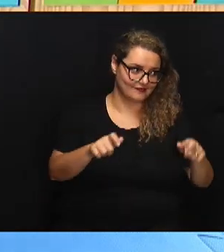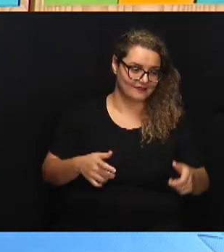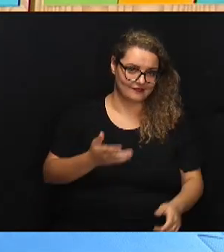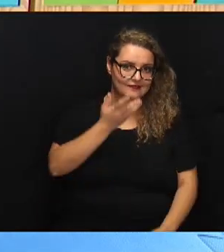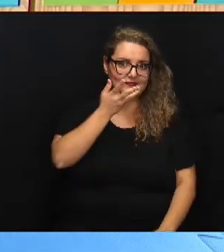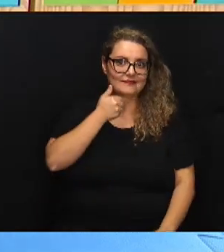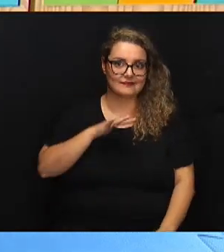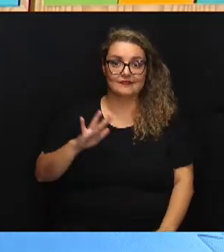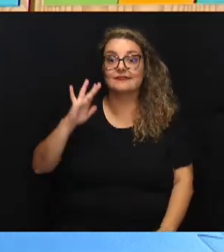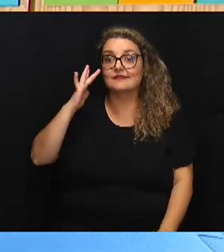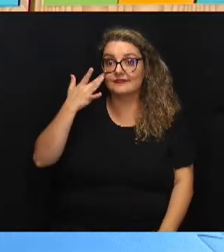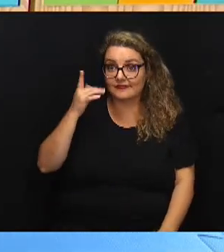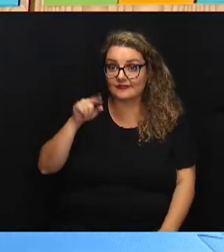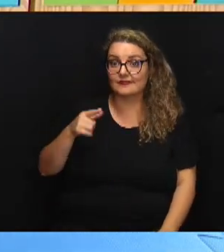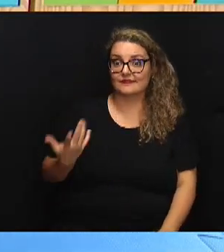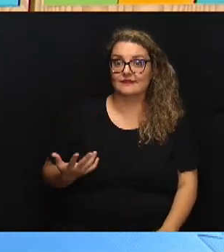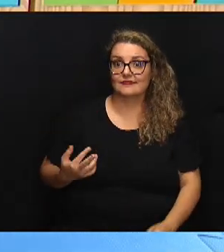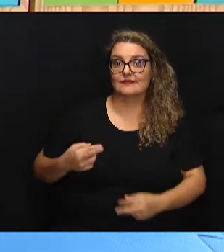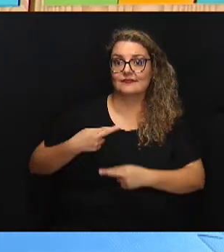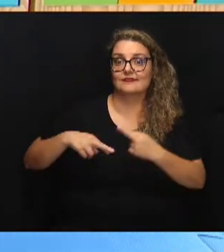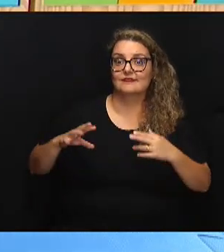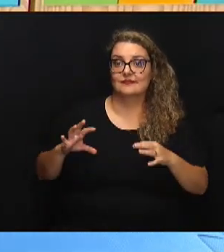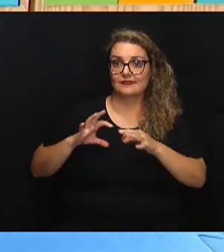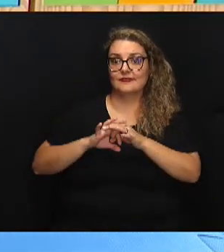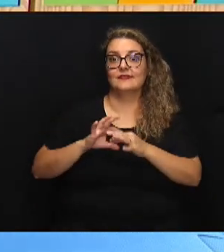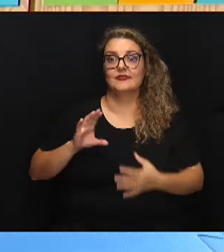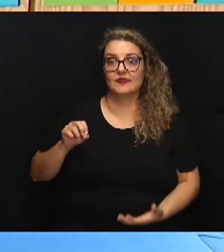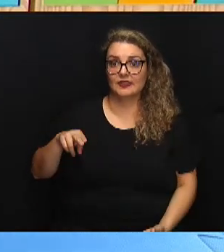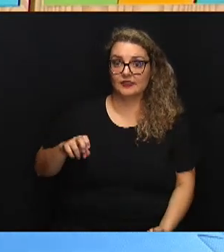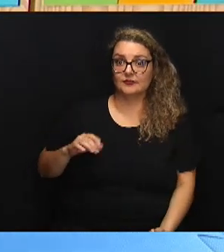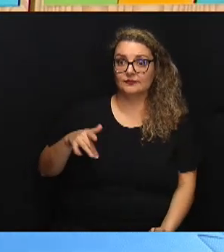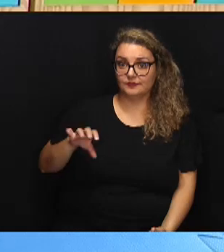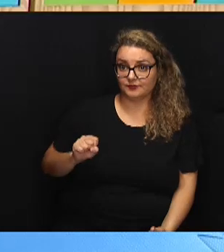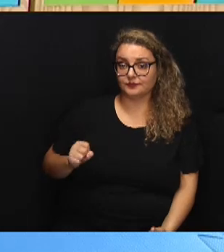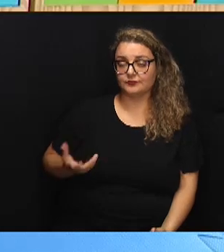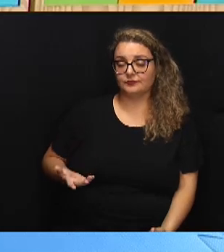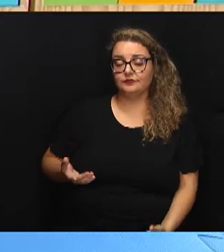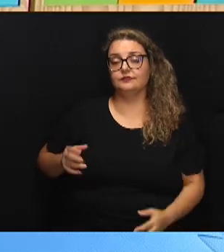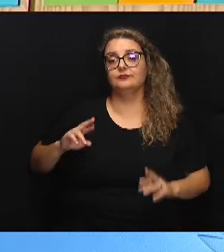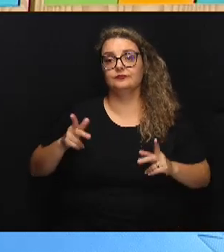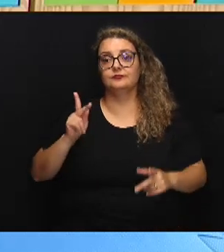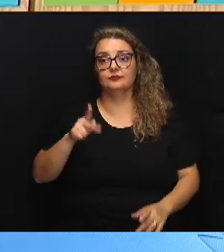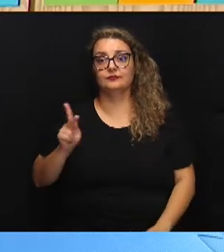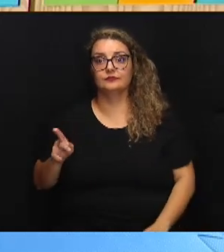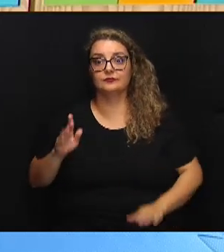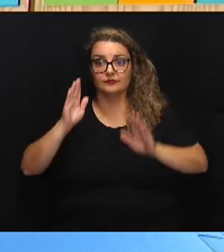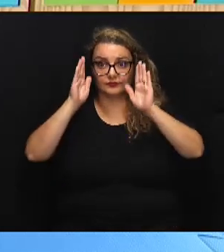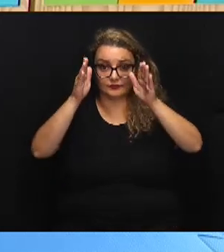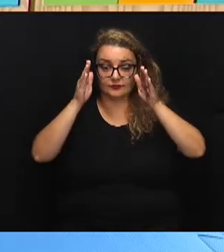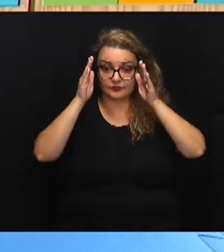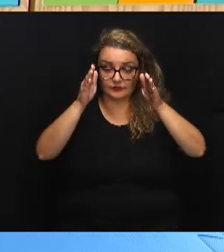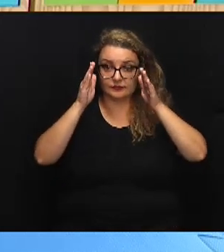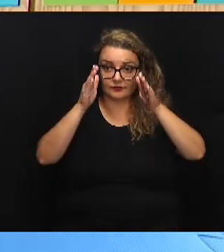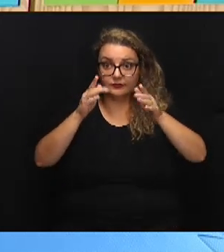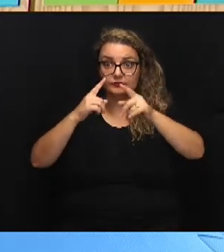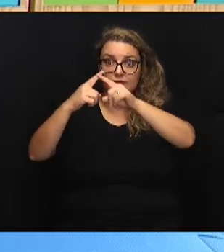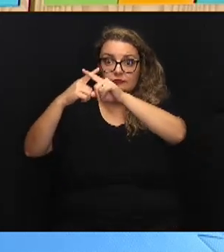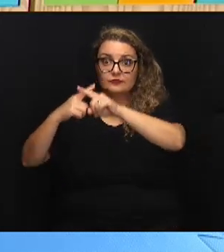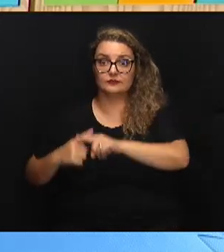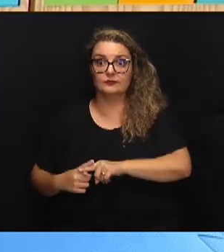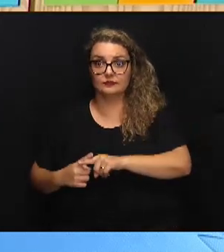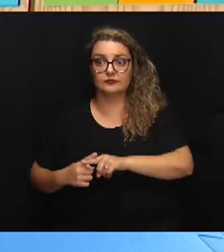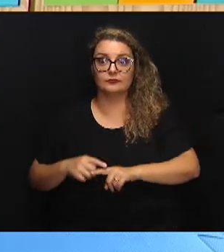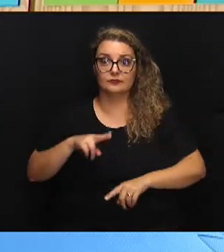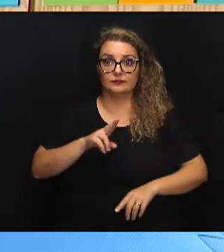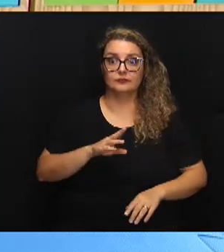que eu acho que gera esse link de conexão. Porque é diferente um professor que é focado muito no competitivo ou